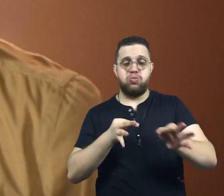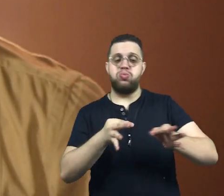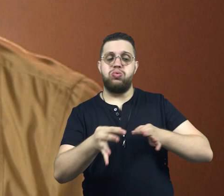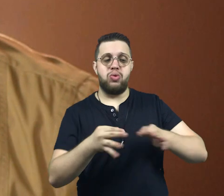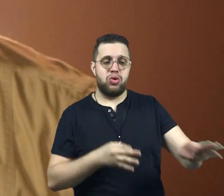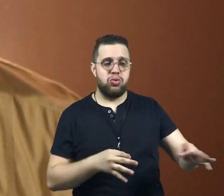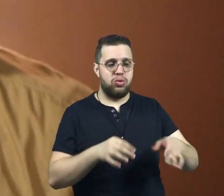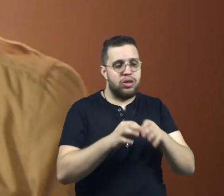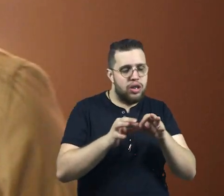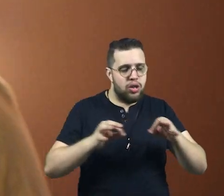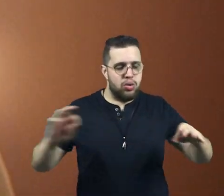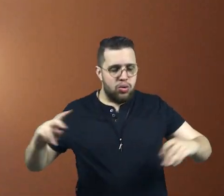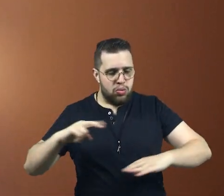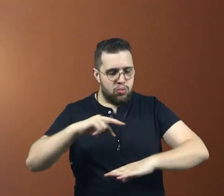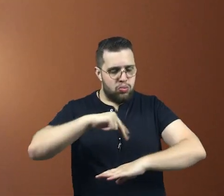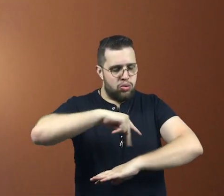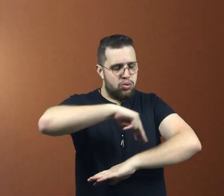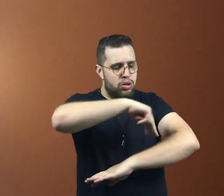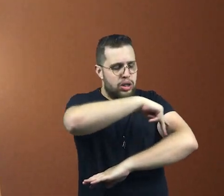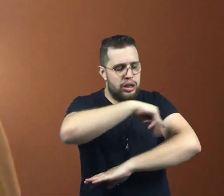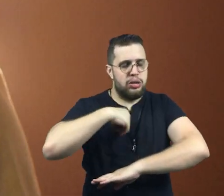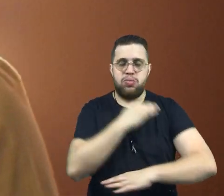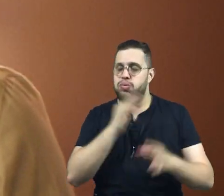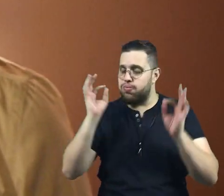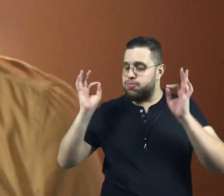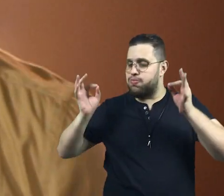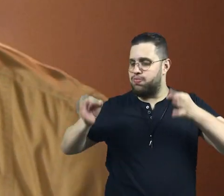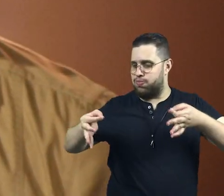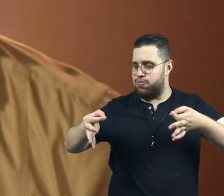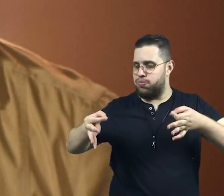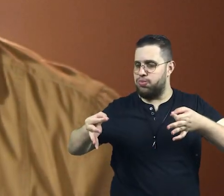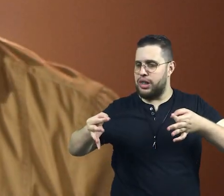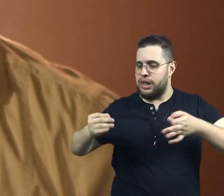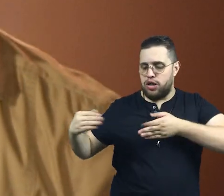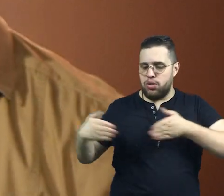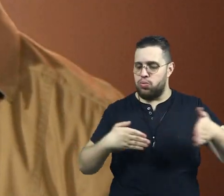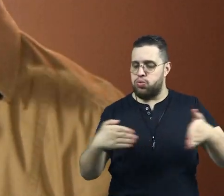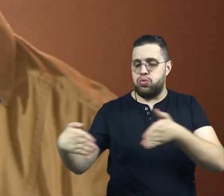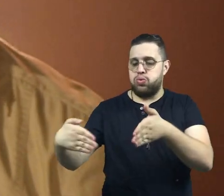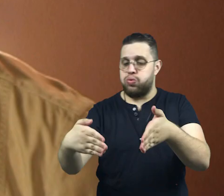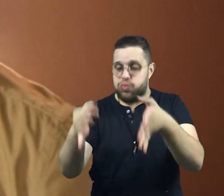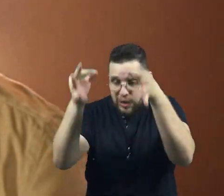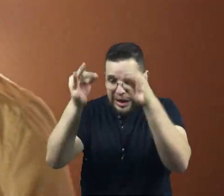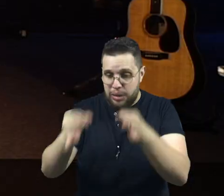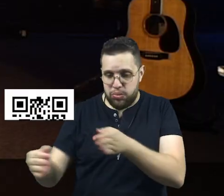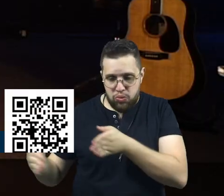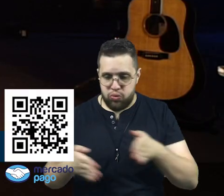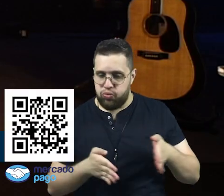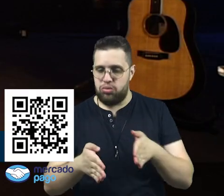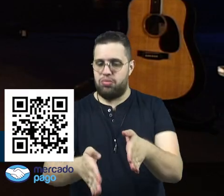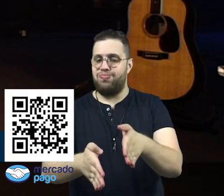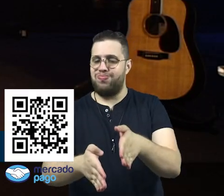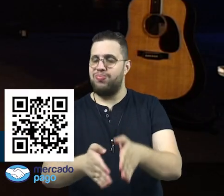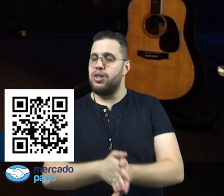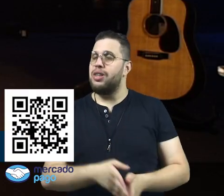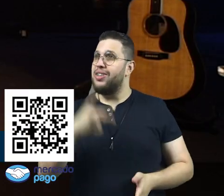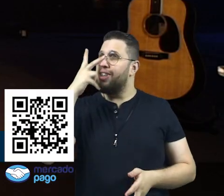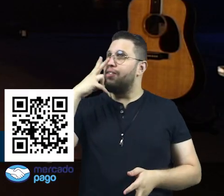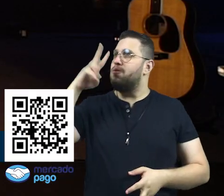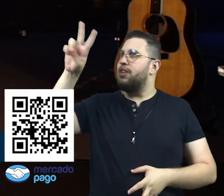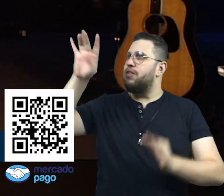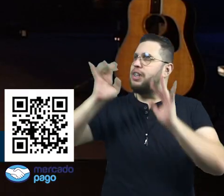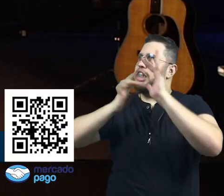propósito. Servem para corrigir as falhas de percurso. Sabe, a gente vai chegar lá no céu, a gente vai ver